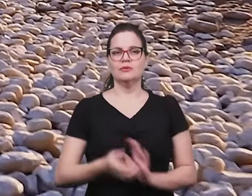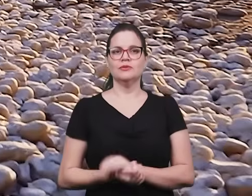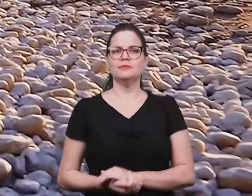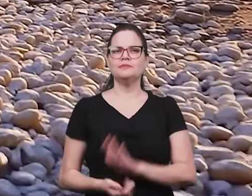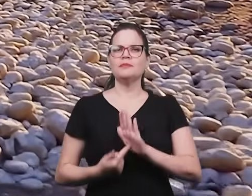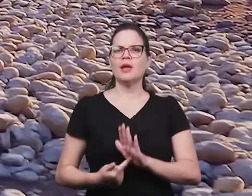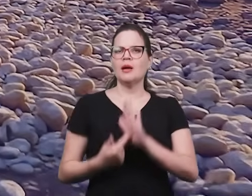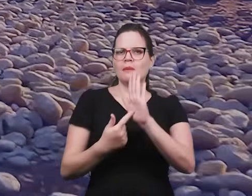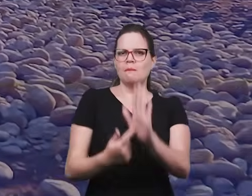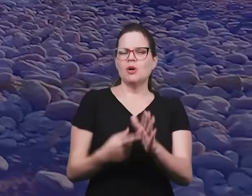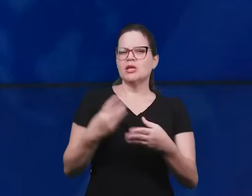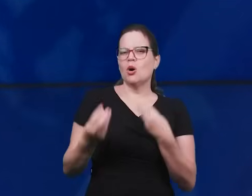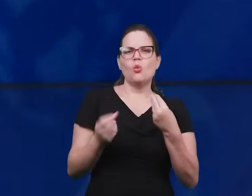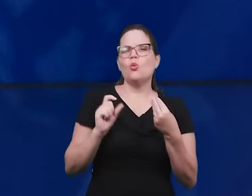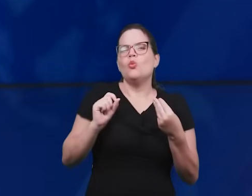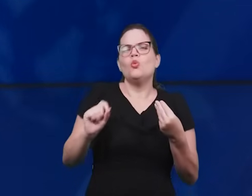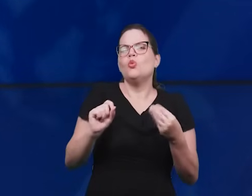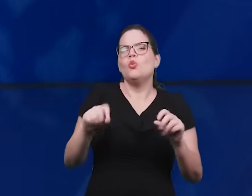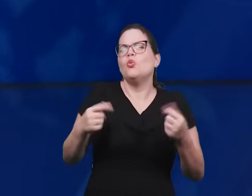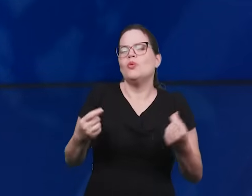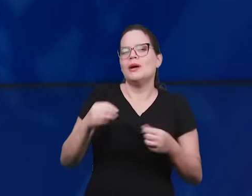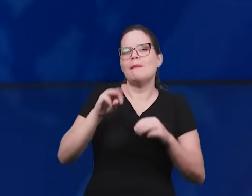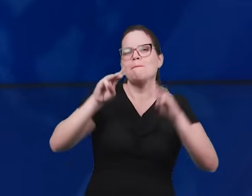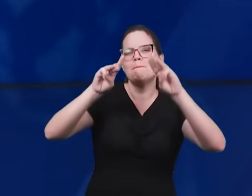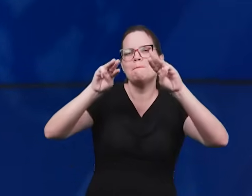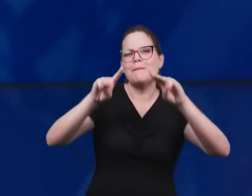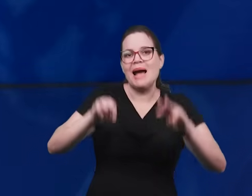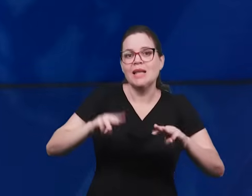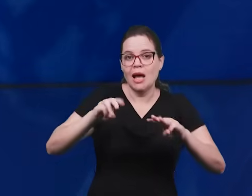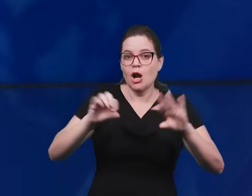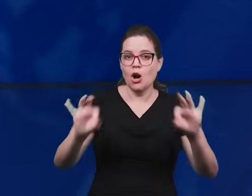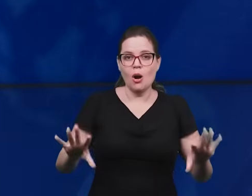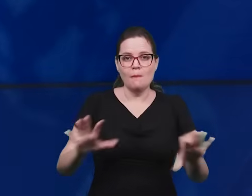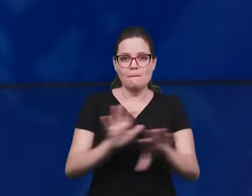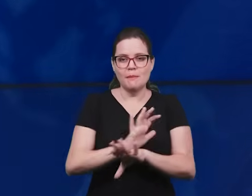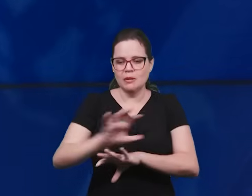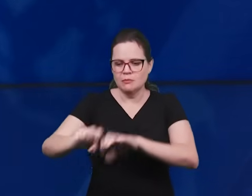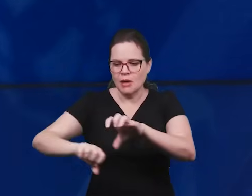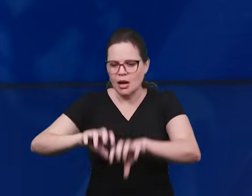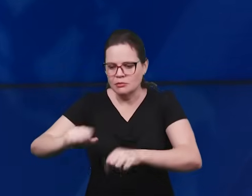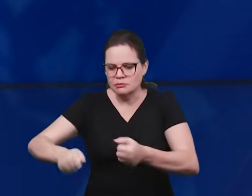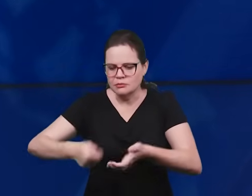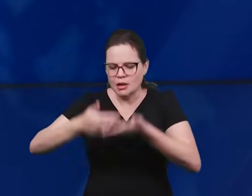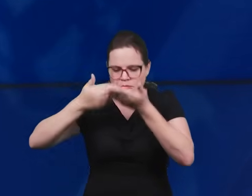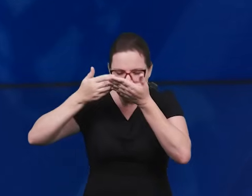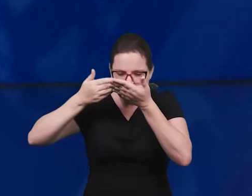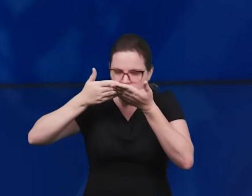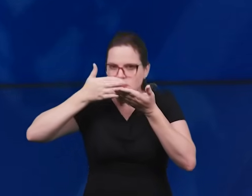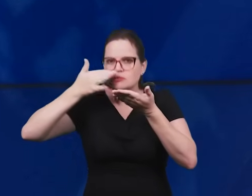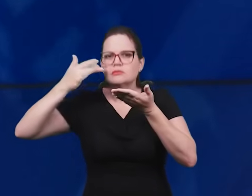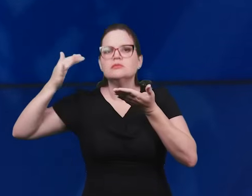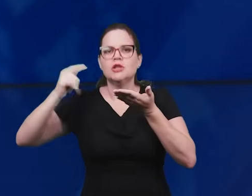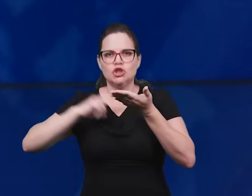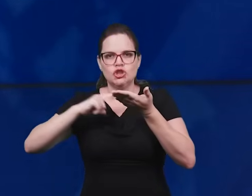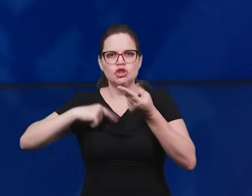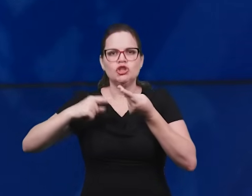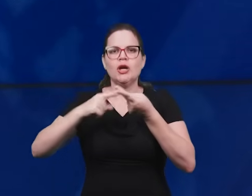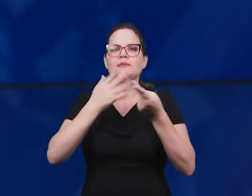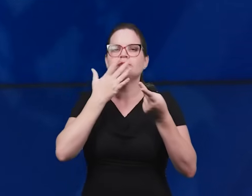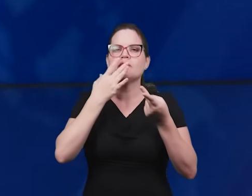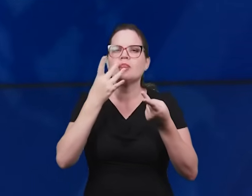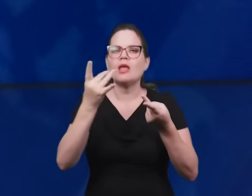a receita do maná como um alimento completo. Ele tinha cheiro, cor e